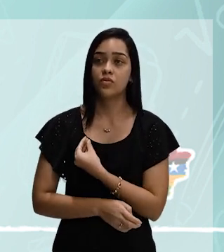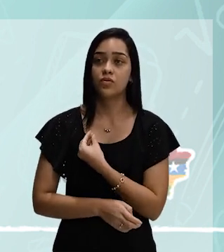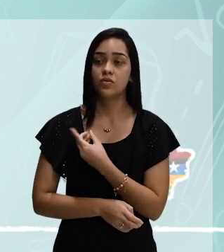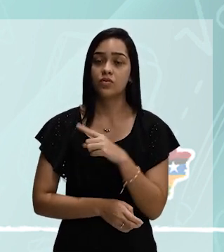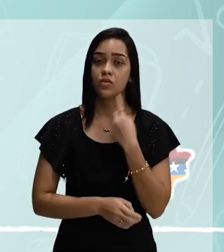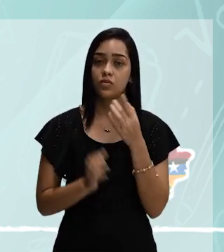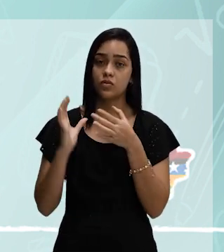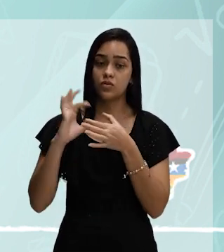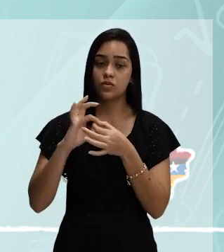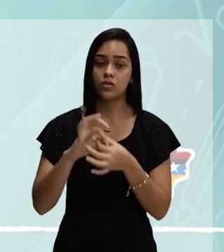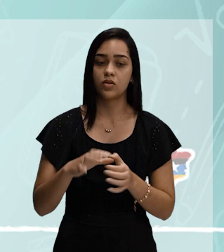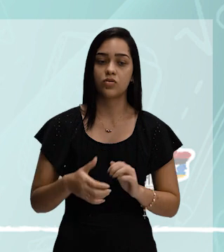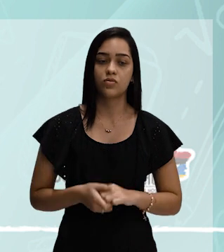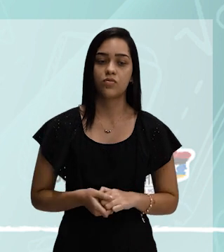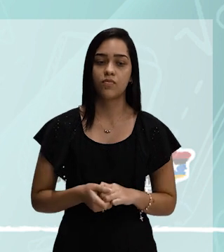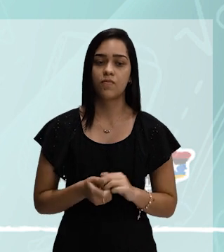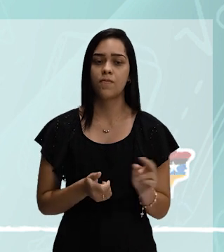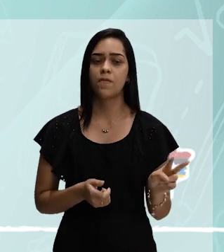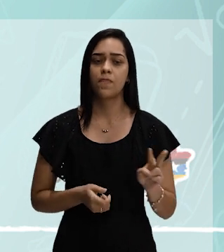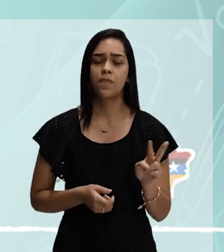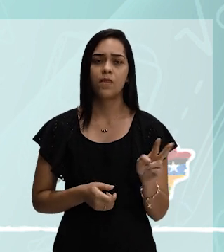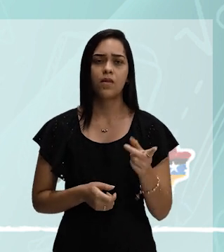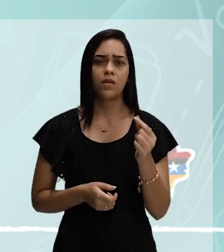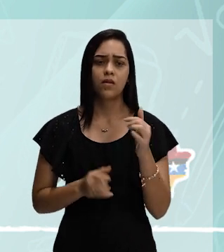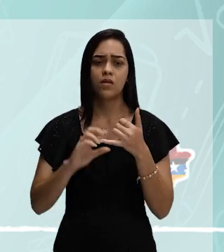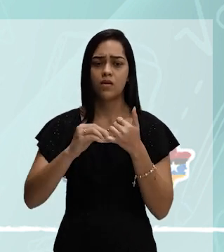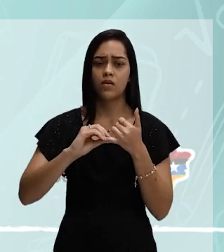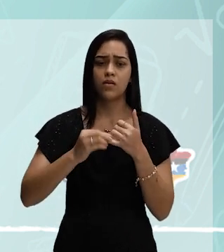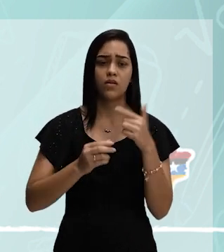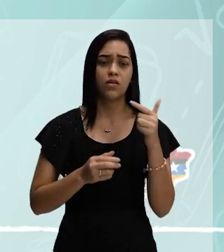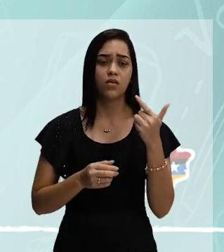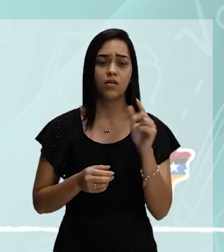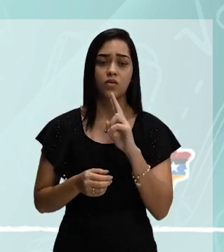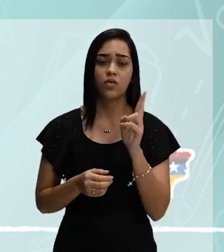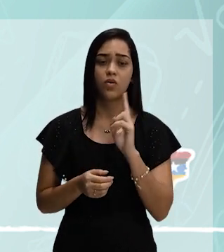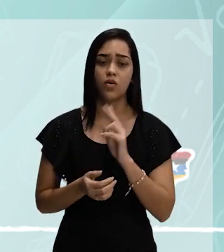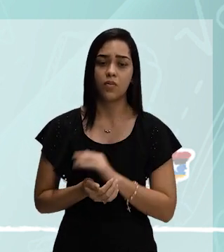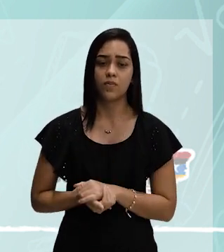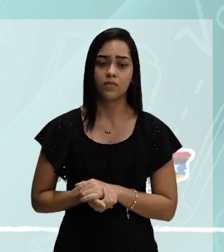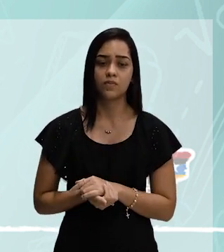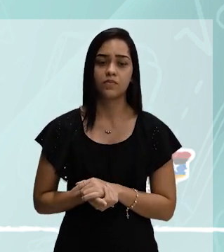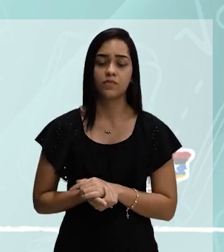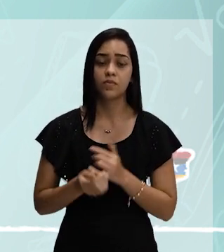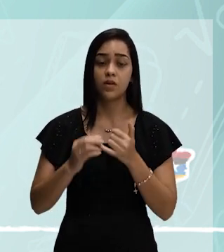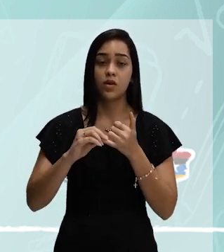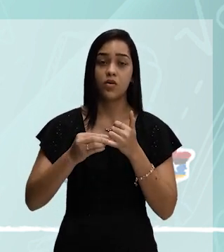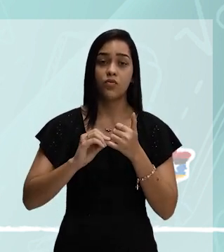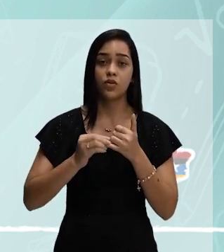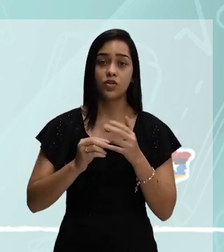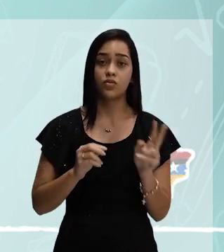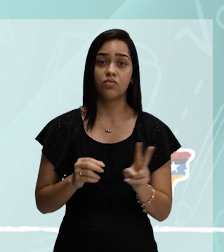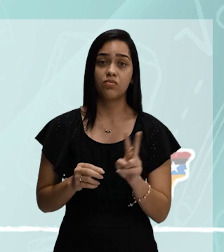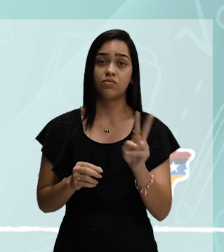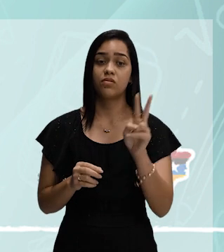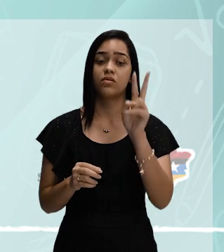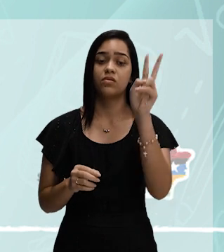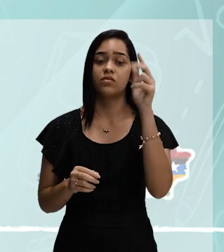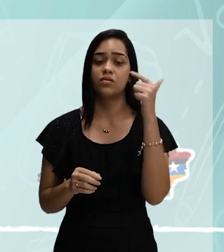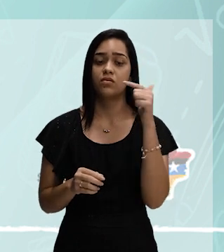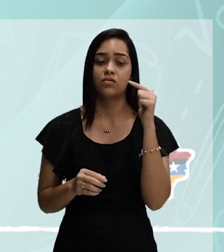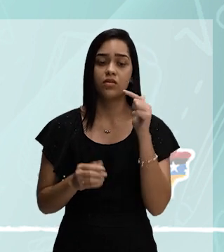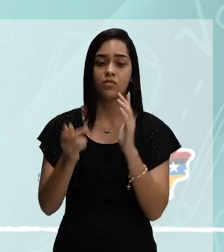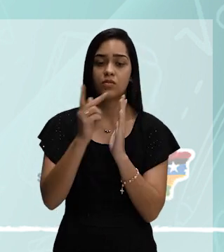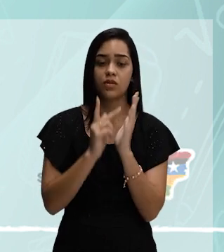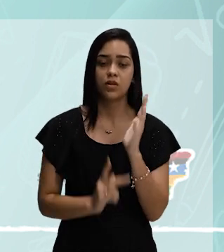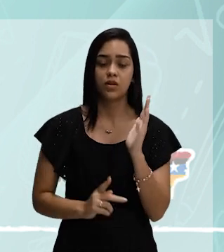nosso contexto. O preço do feijão não há vagas, não há vagas é o nome, é um exemplo de poesia social. O preço do feijão não cabe no